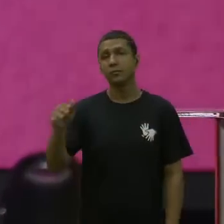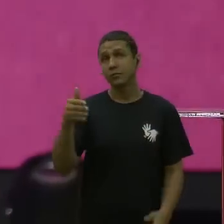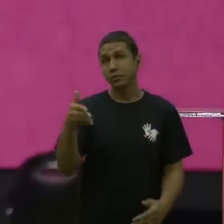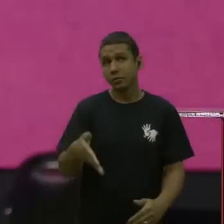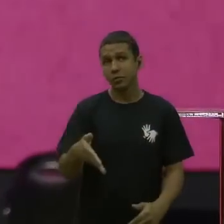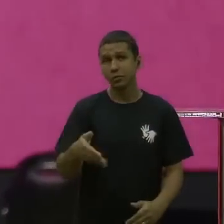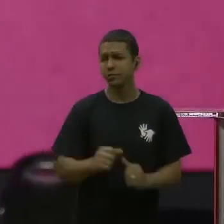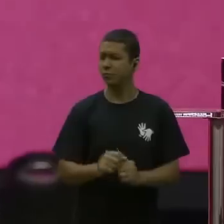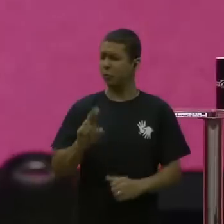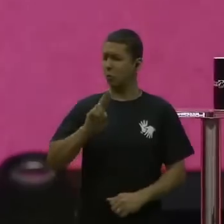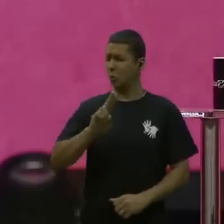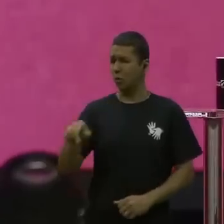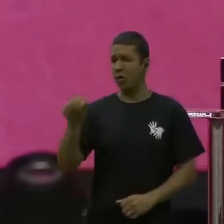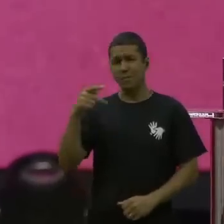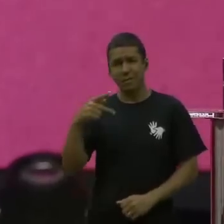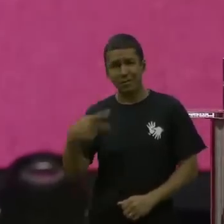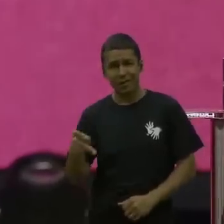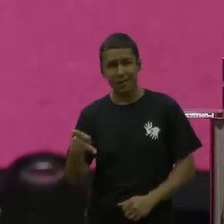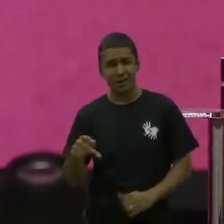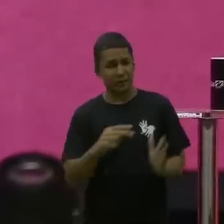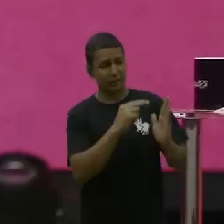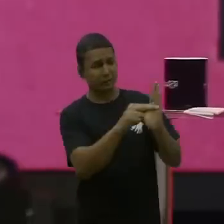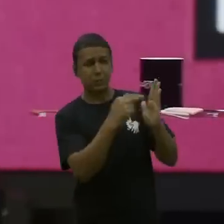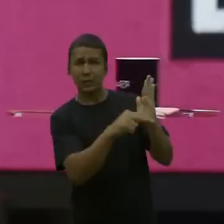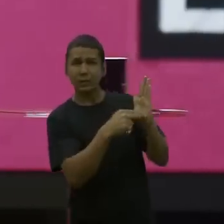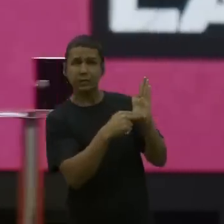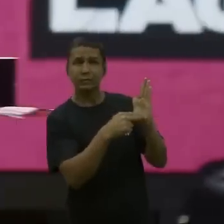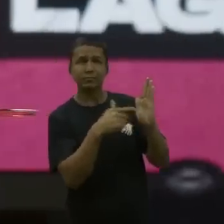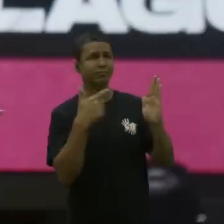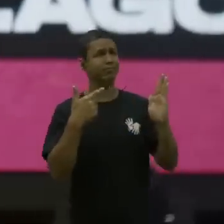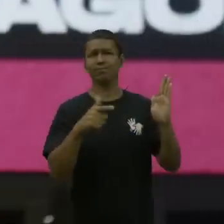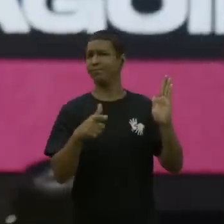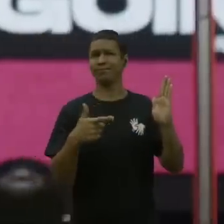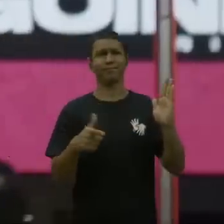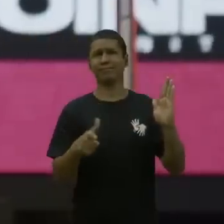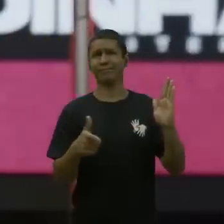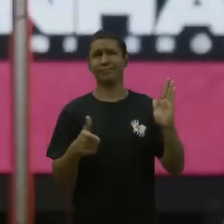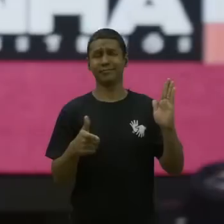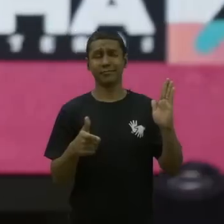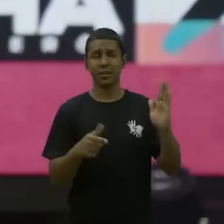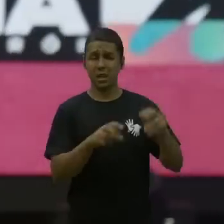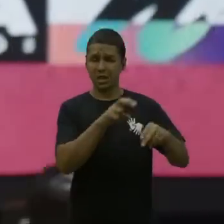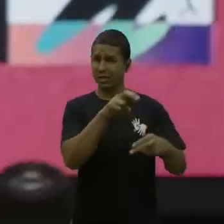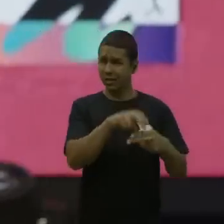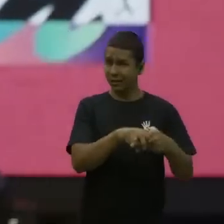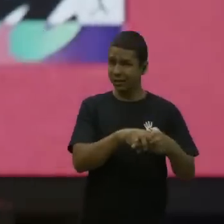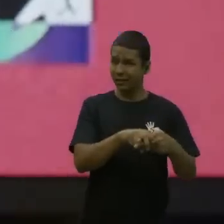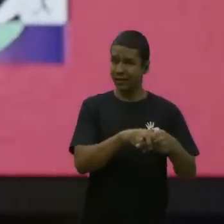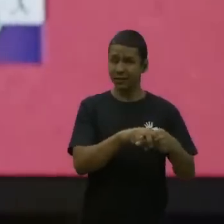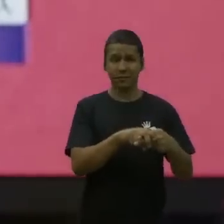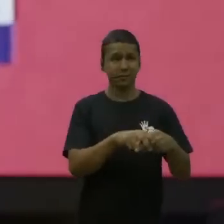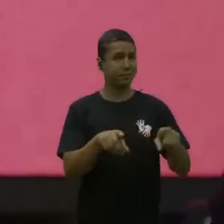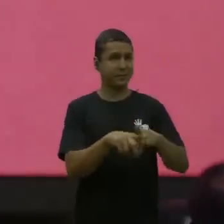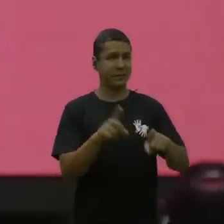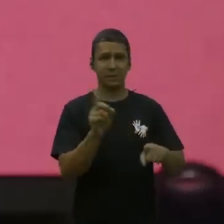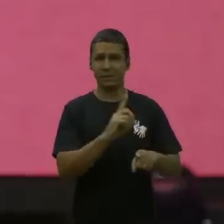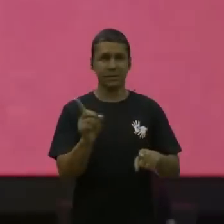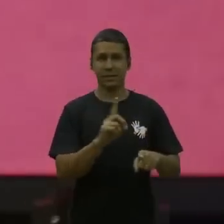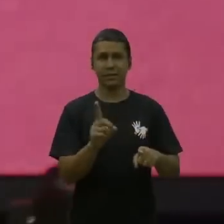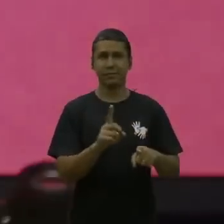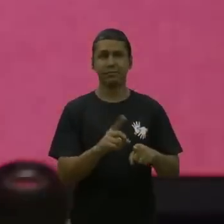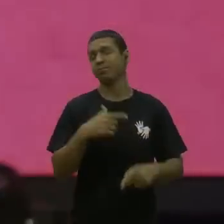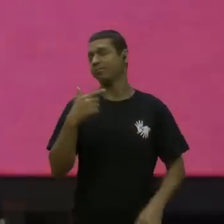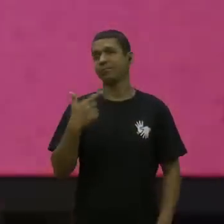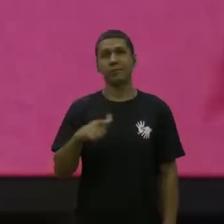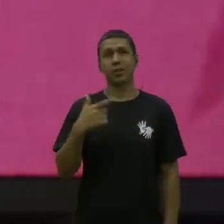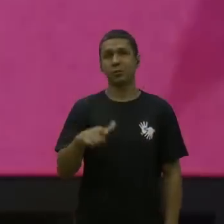O nome dela não estava na lista, o nome dela não estava na cadeira, não tinha